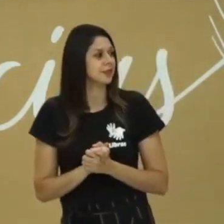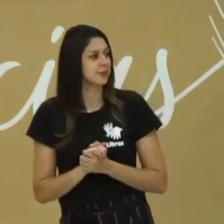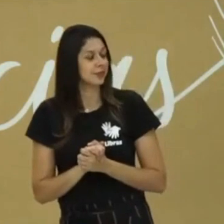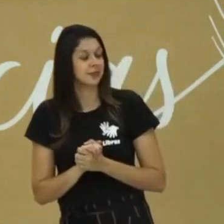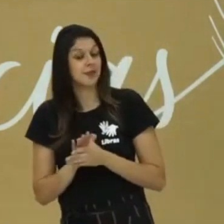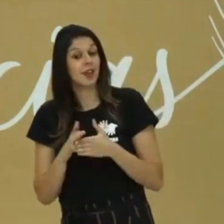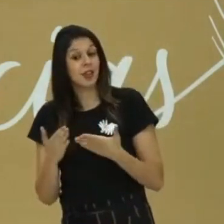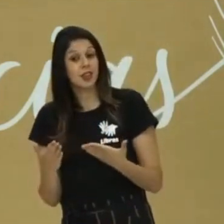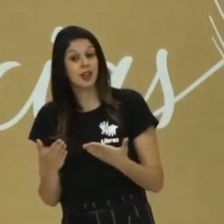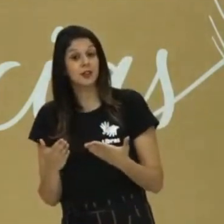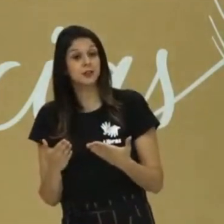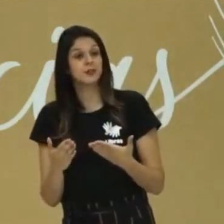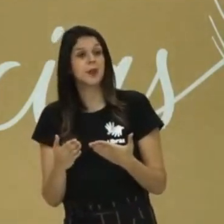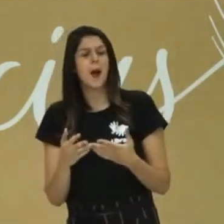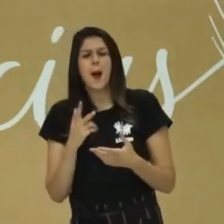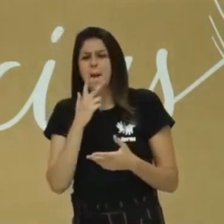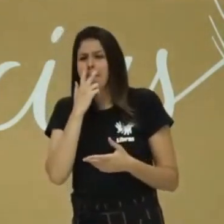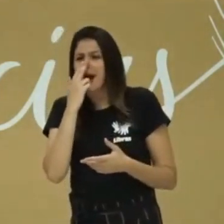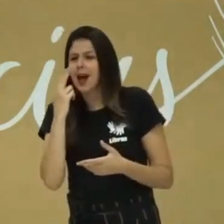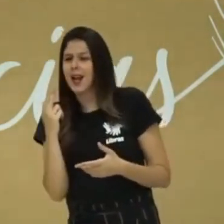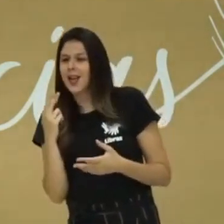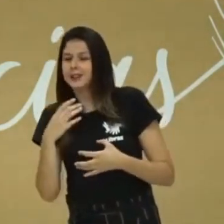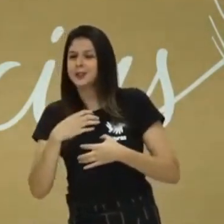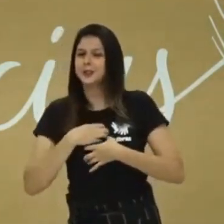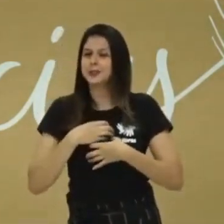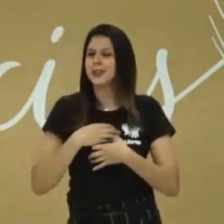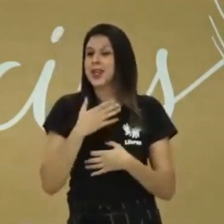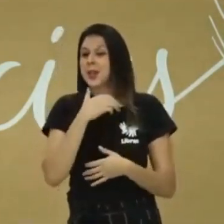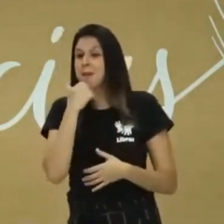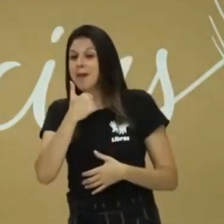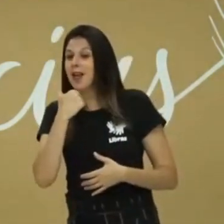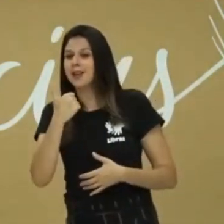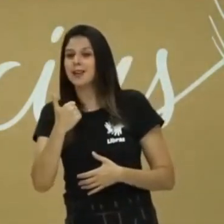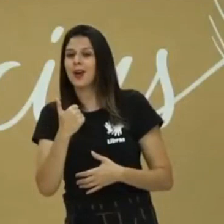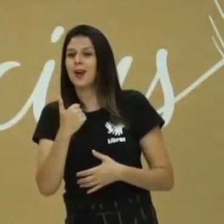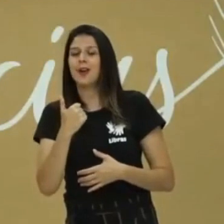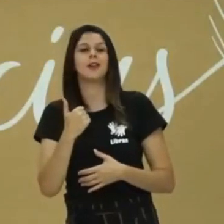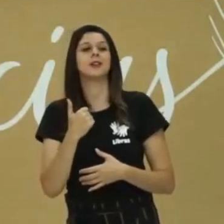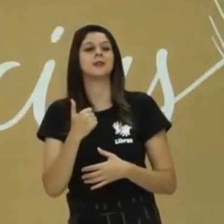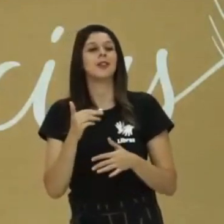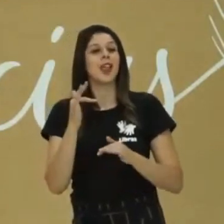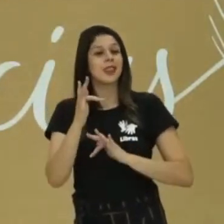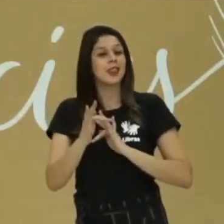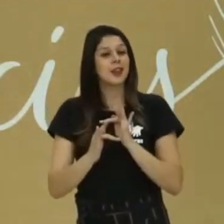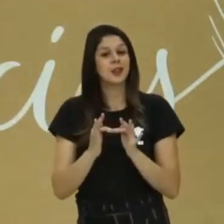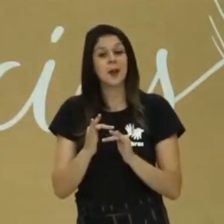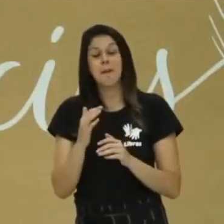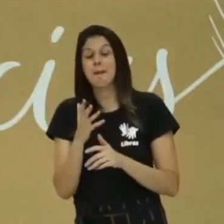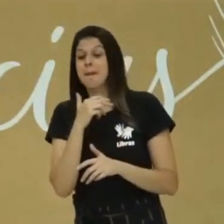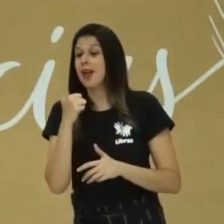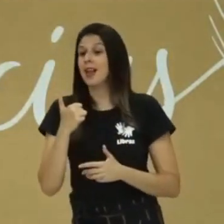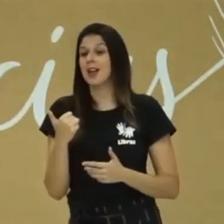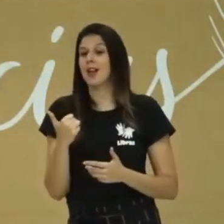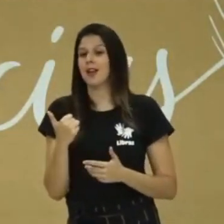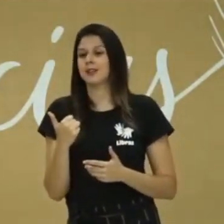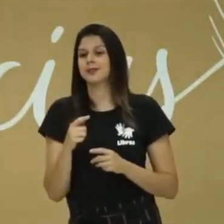e isso aparentemente é uma avanço tecnológico é um avanço na organização financeira do